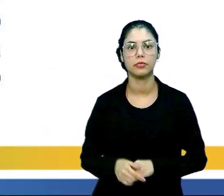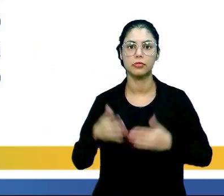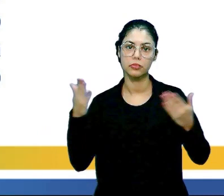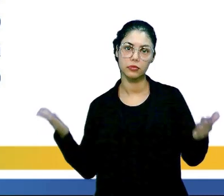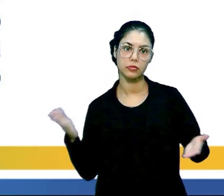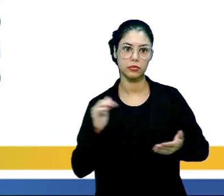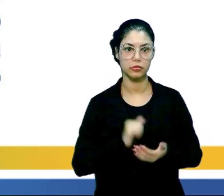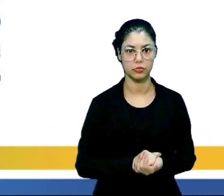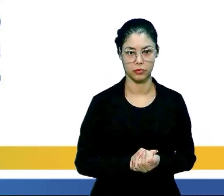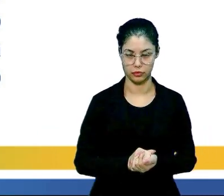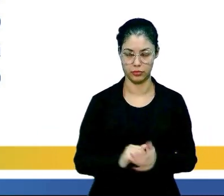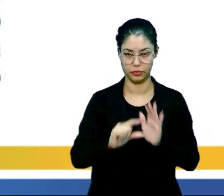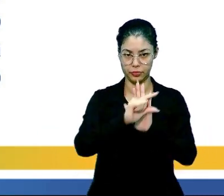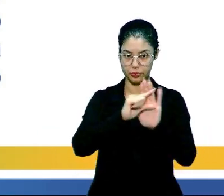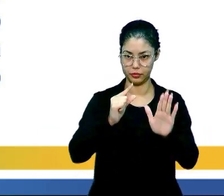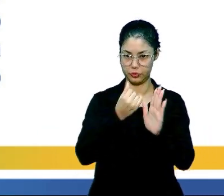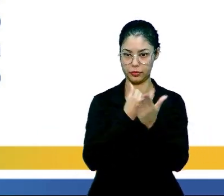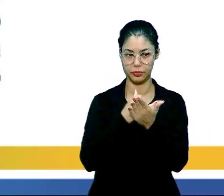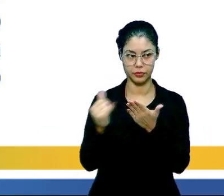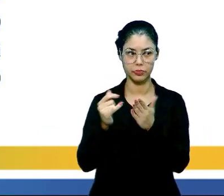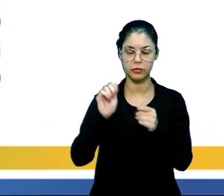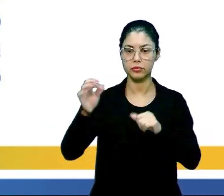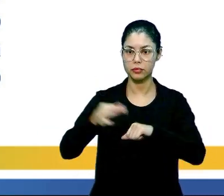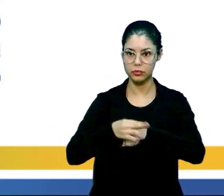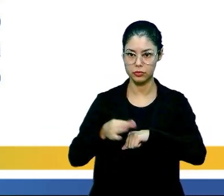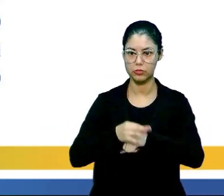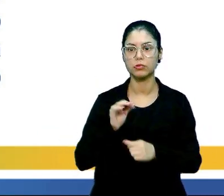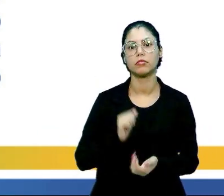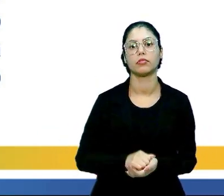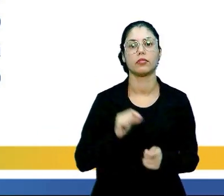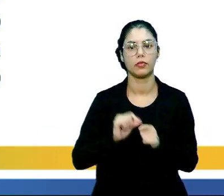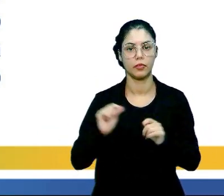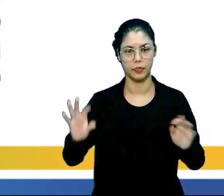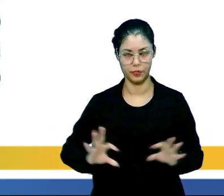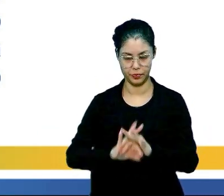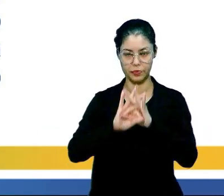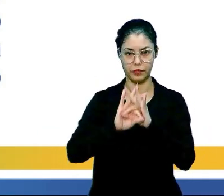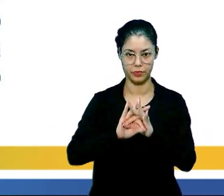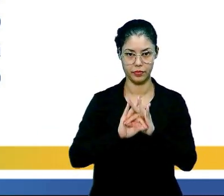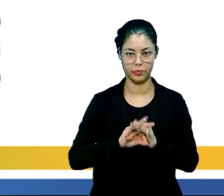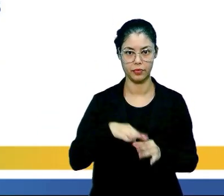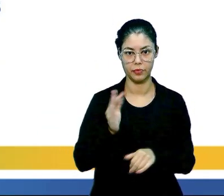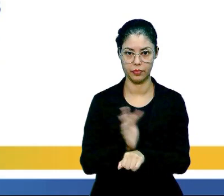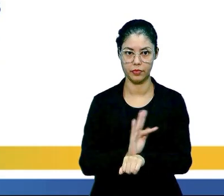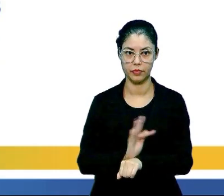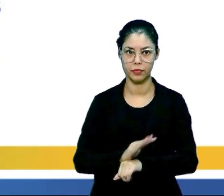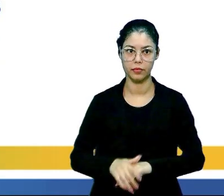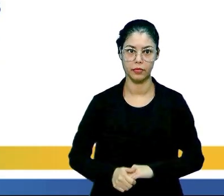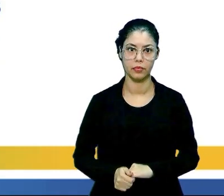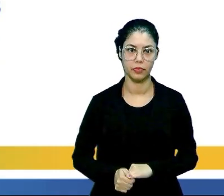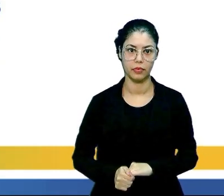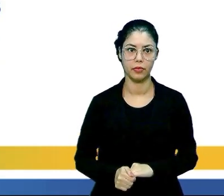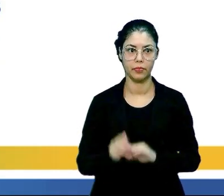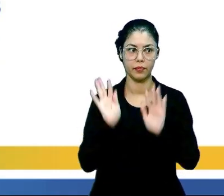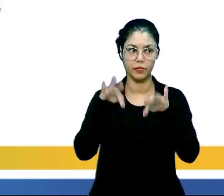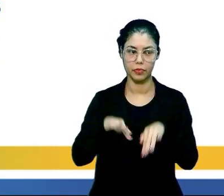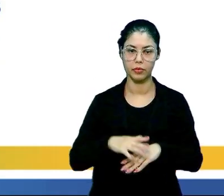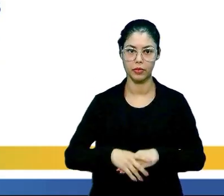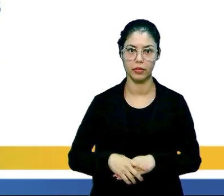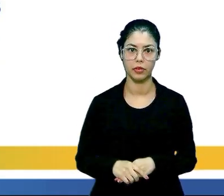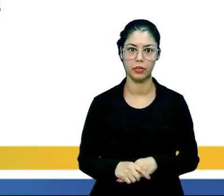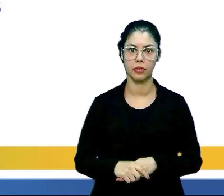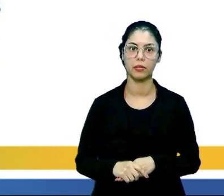aqui a parte da introdução em que ele faz essa alusão ao filme. E aí, por último, e não